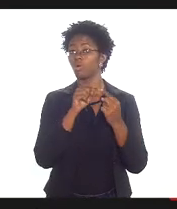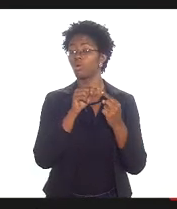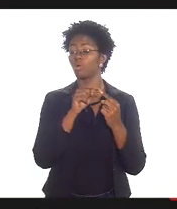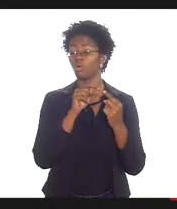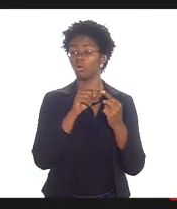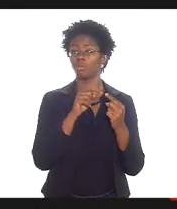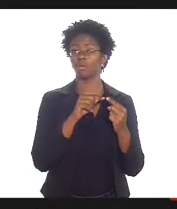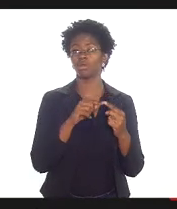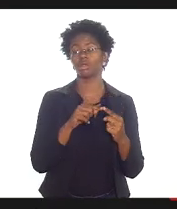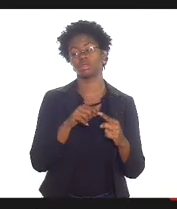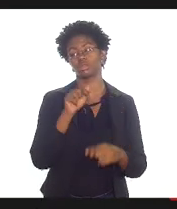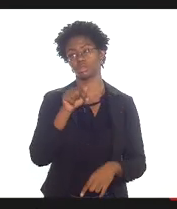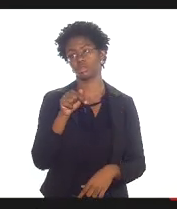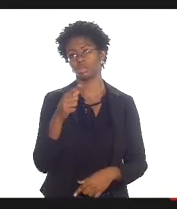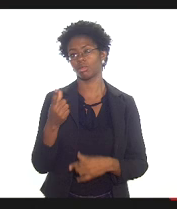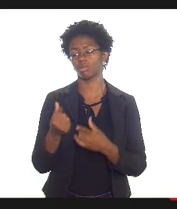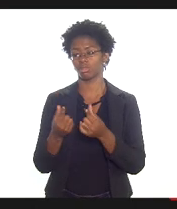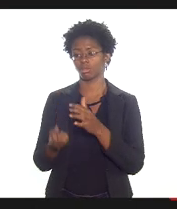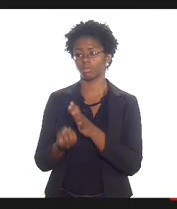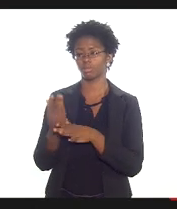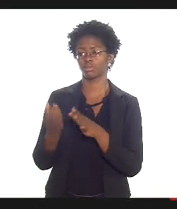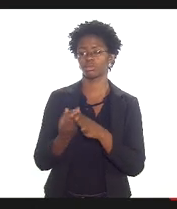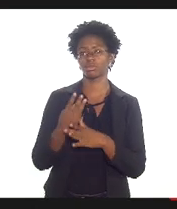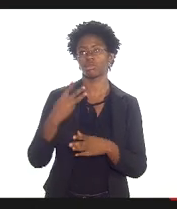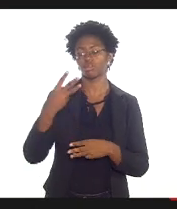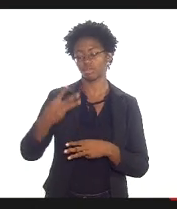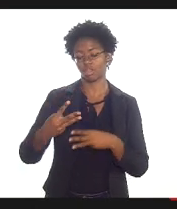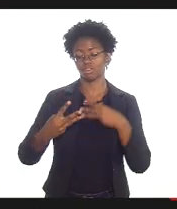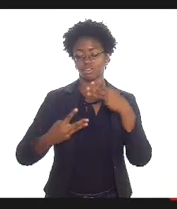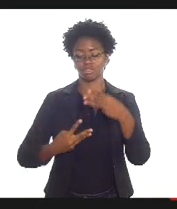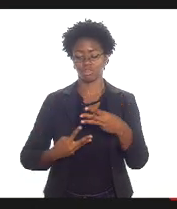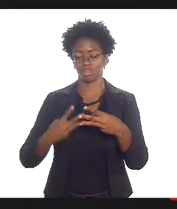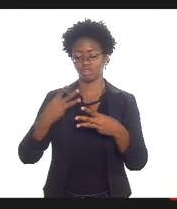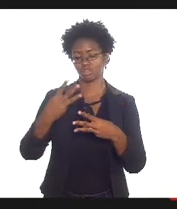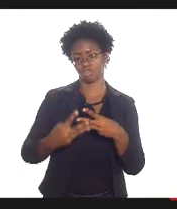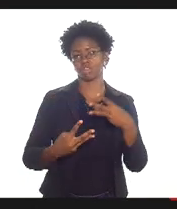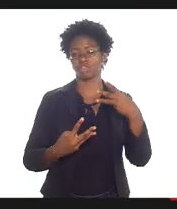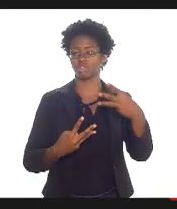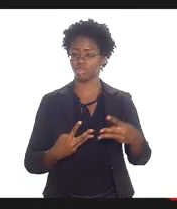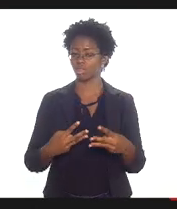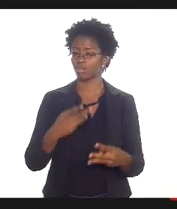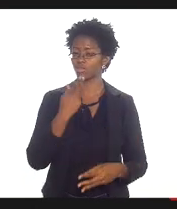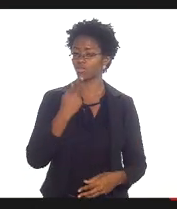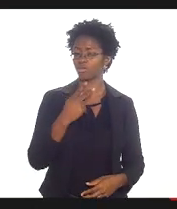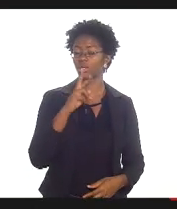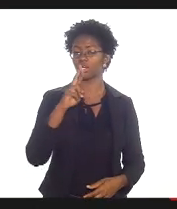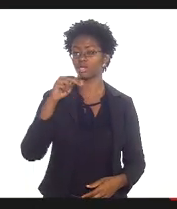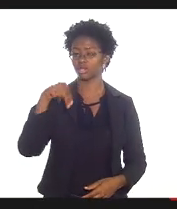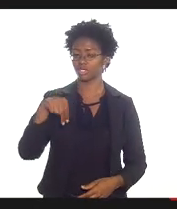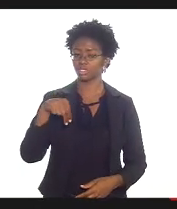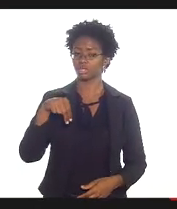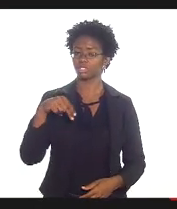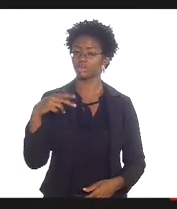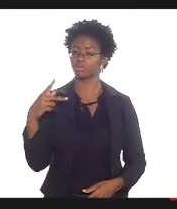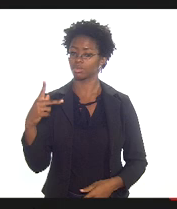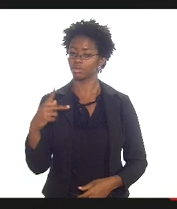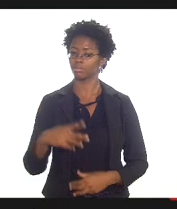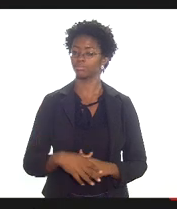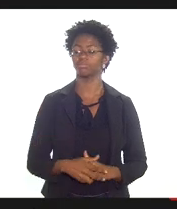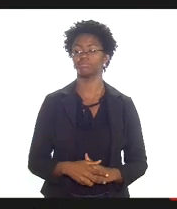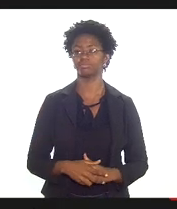receita líquida de produção trimestral, que ele chama de RLP, conforme está aí no topo da